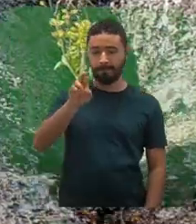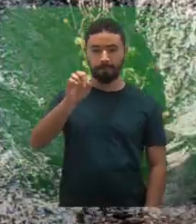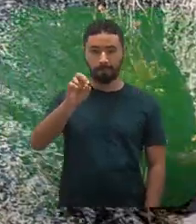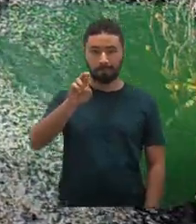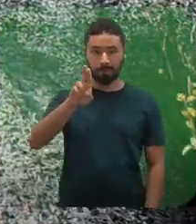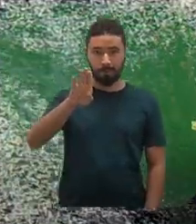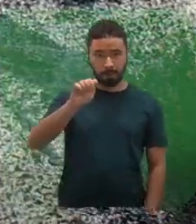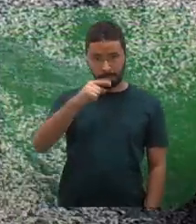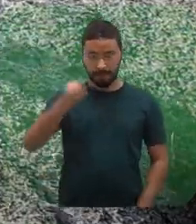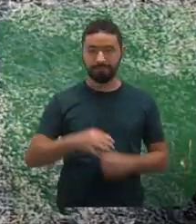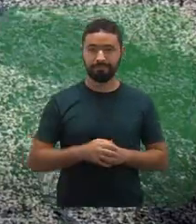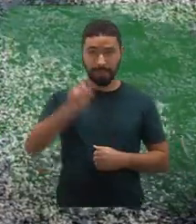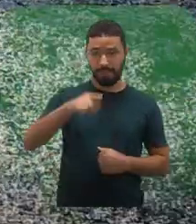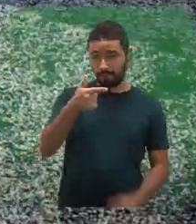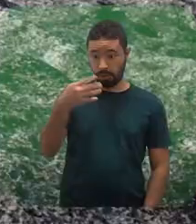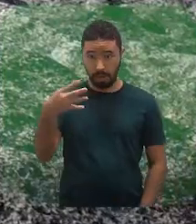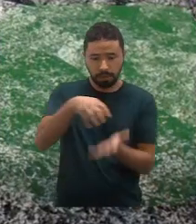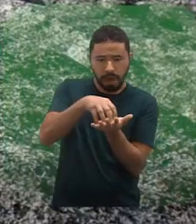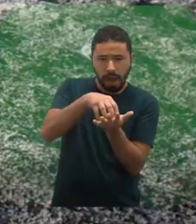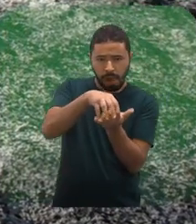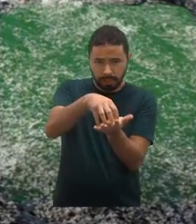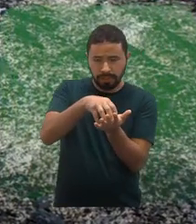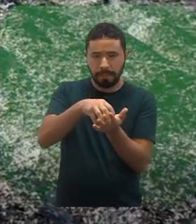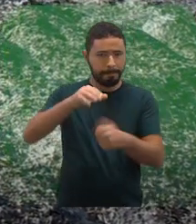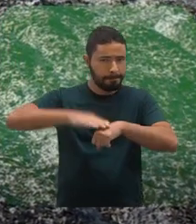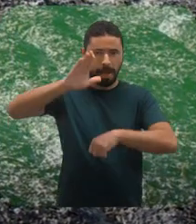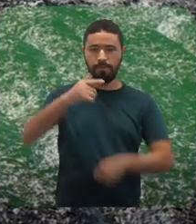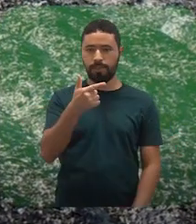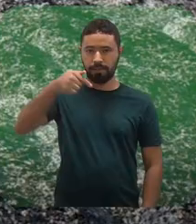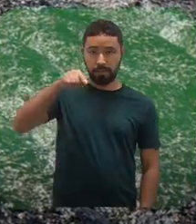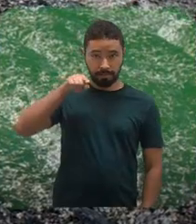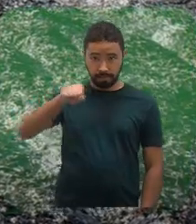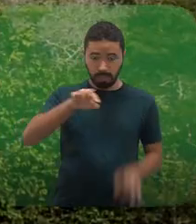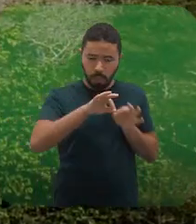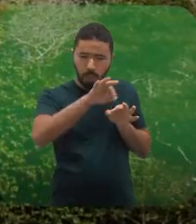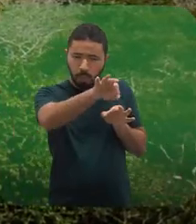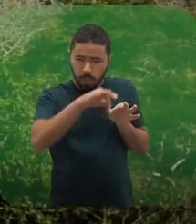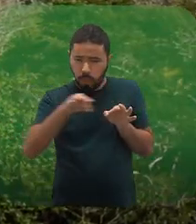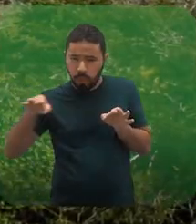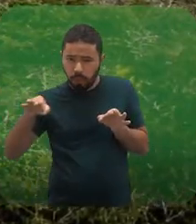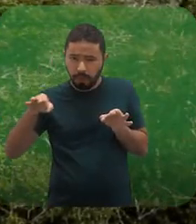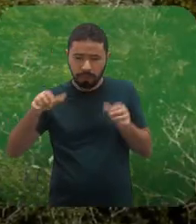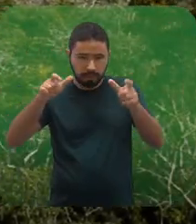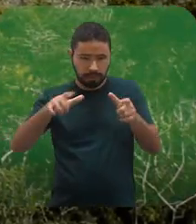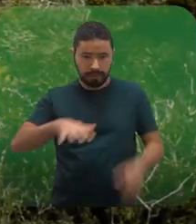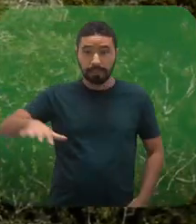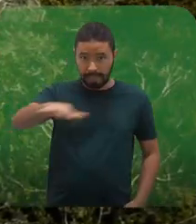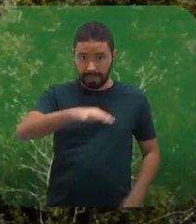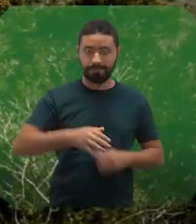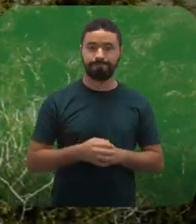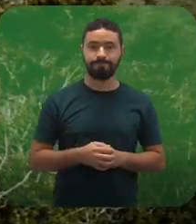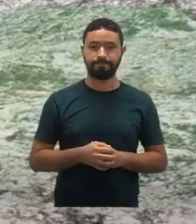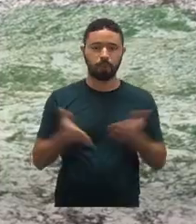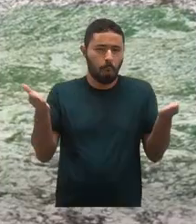são 24 aldeias, cerca de mais de 27 mil hectares. Hoje, 98%